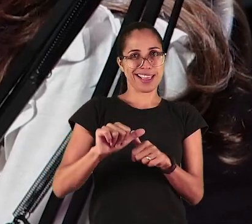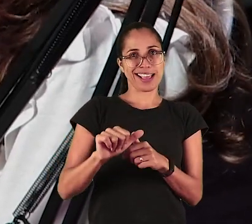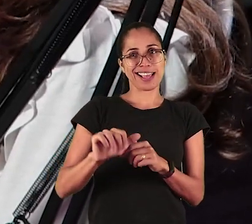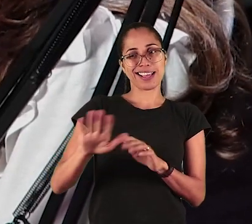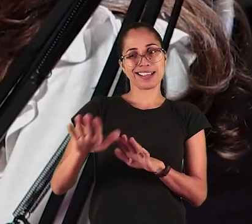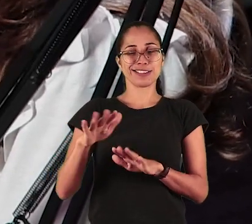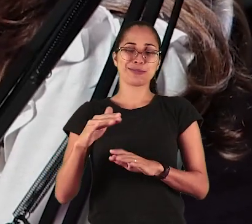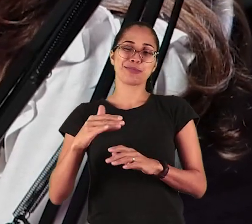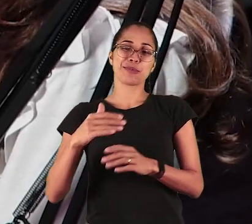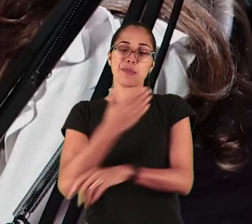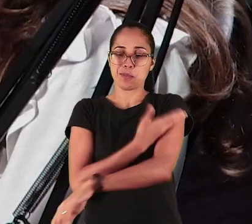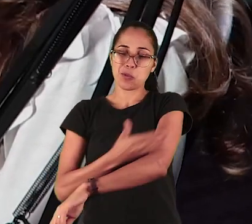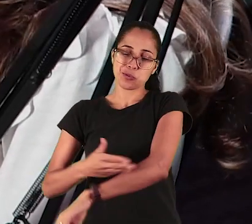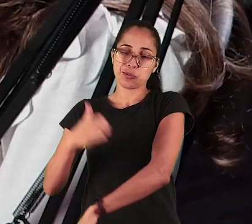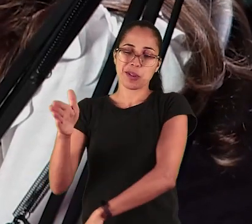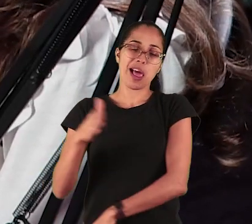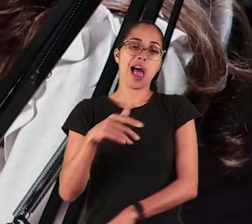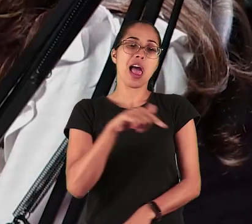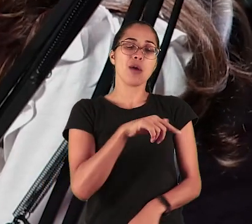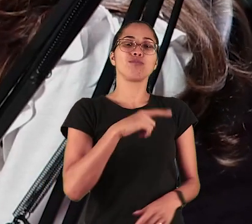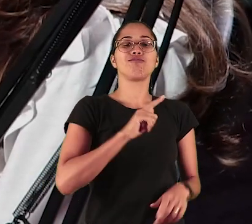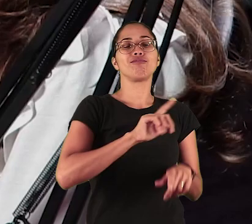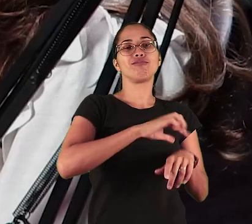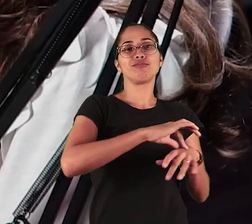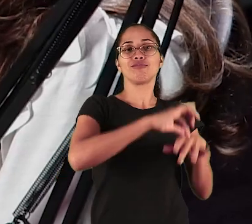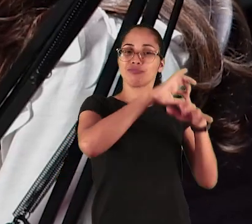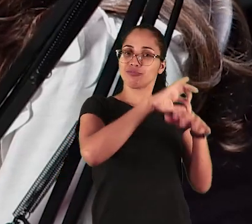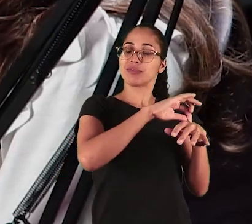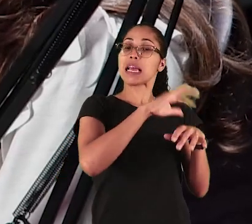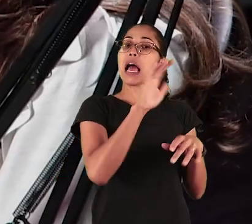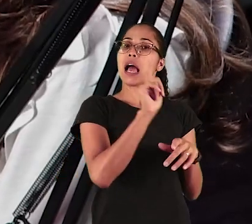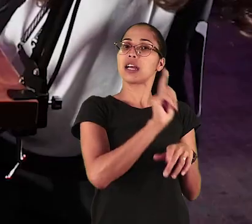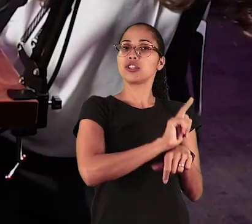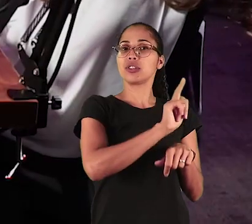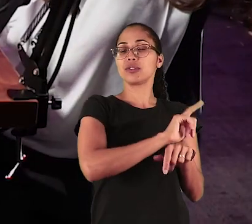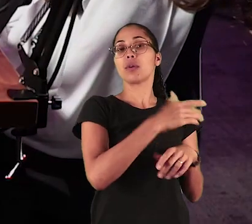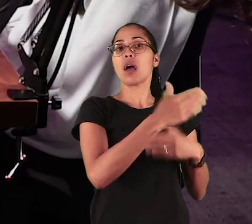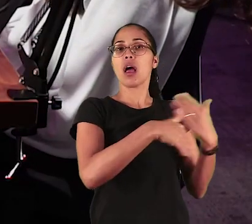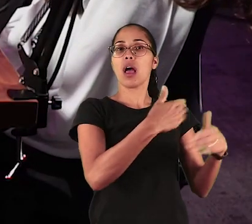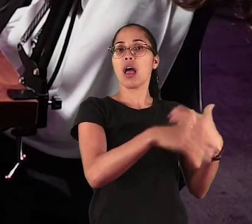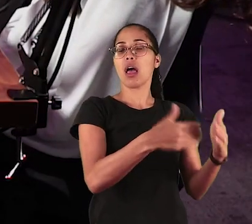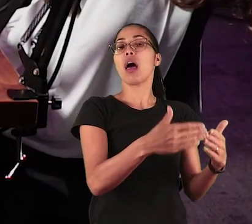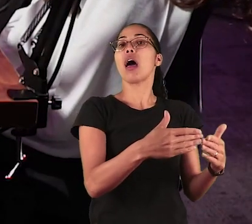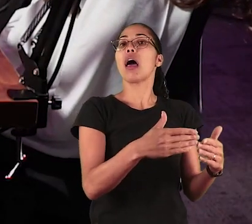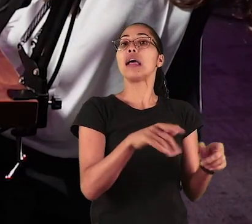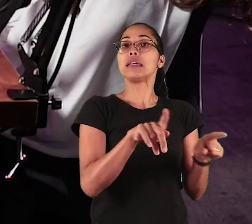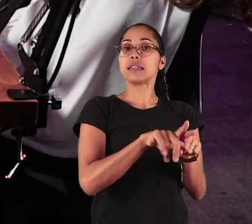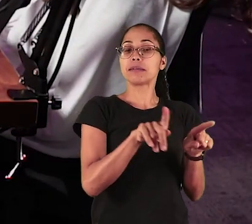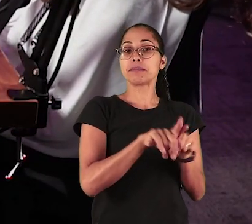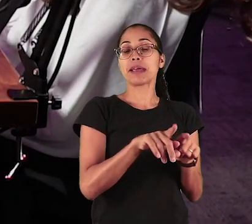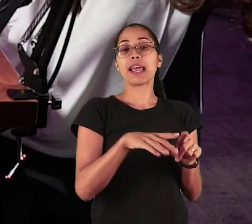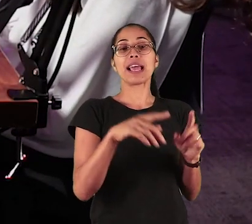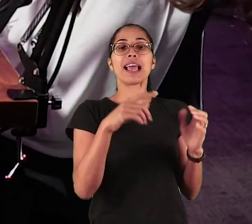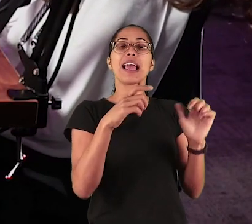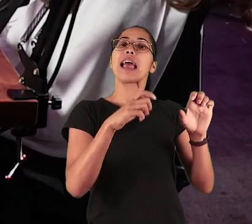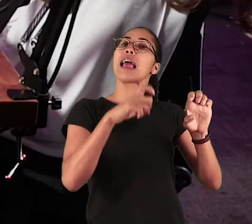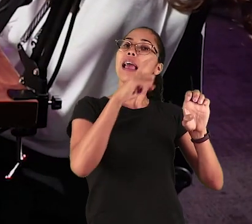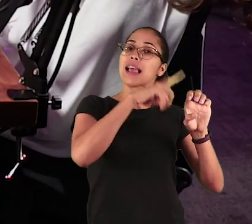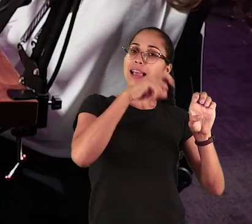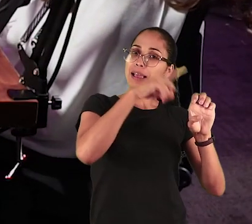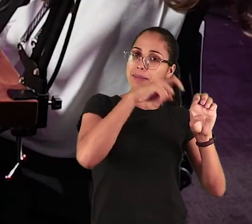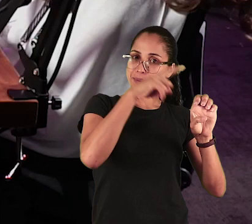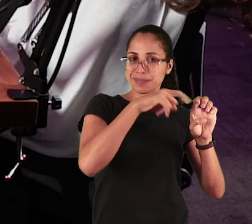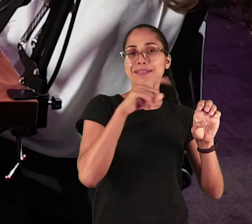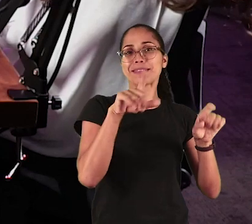financeiro saindo ali do tradicional e indo para gestora gestora e até um pouco mais empreendedora certo muito mais